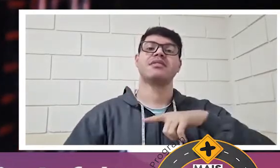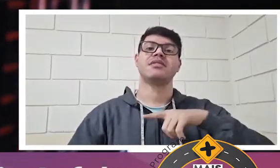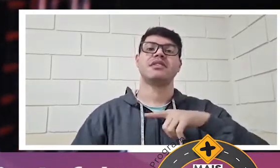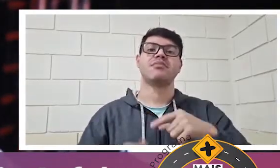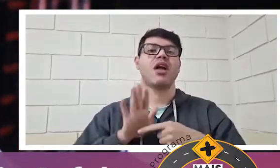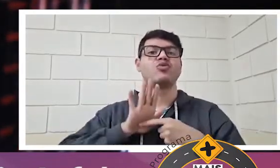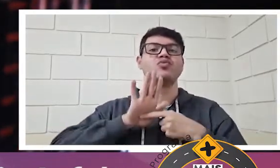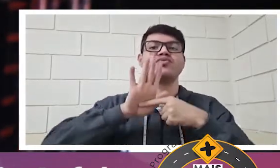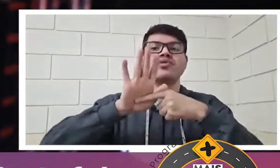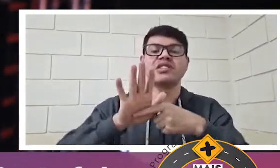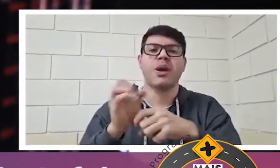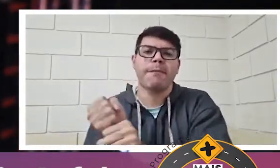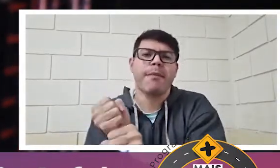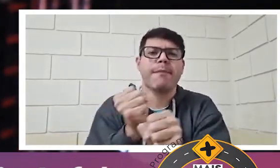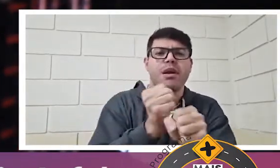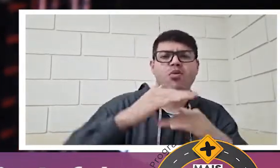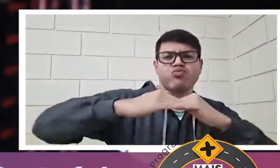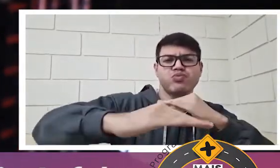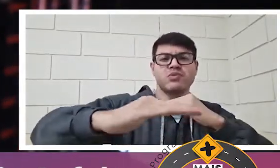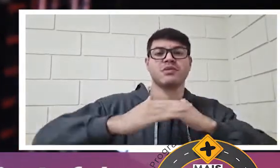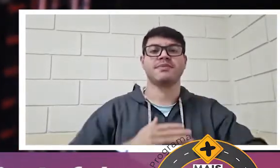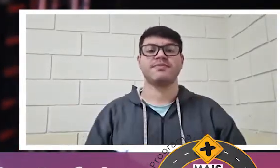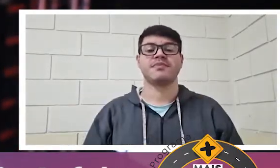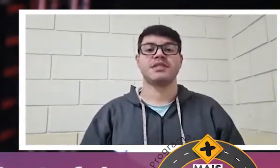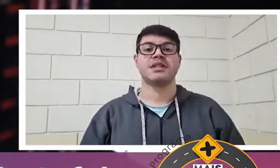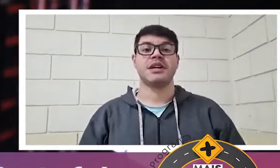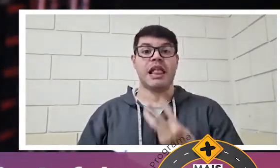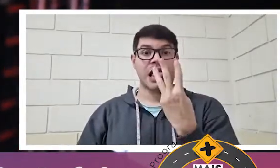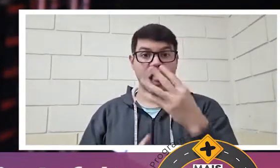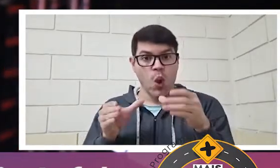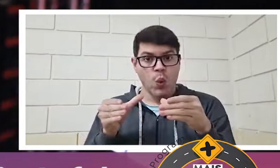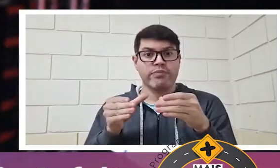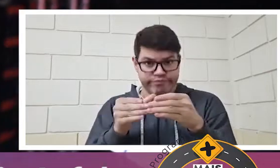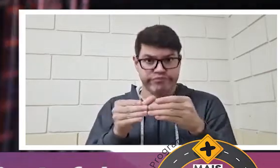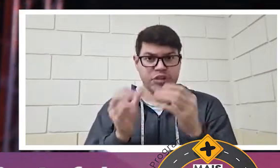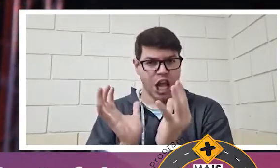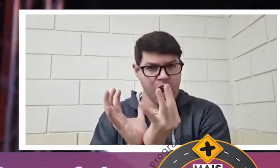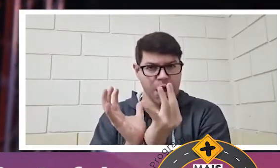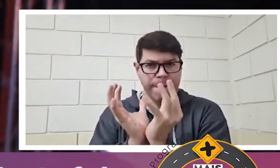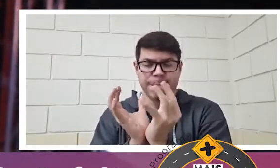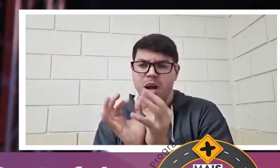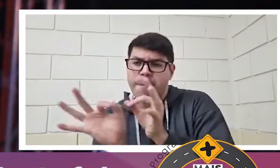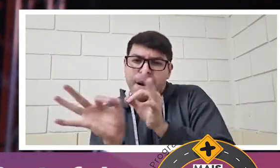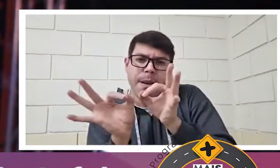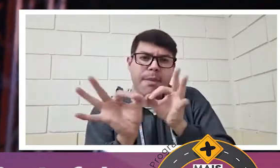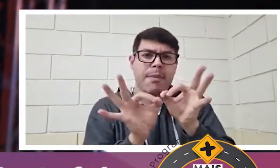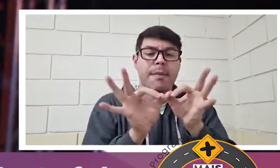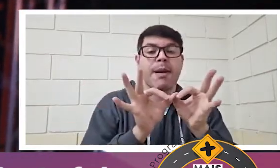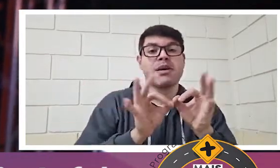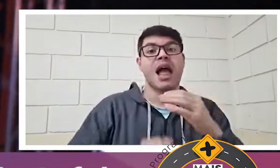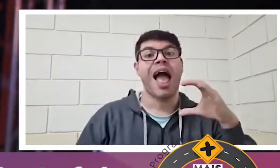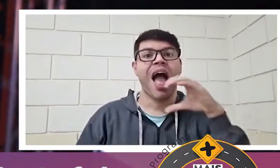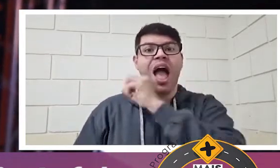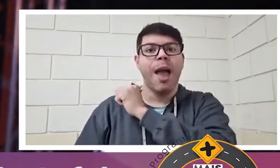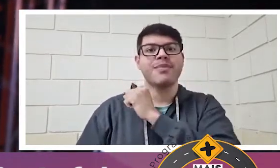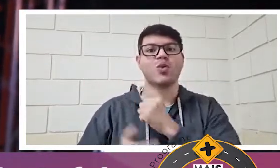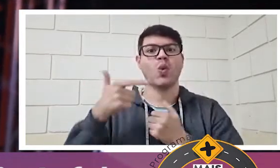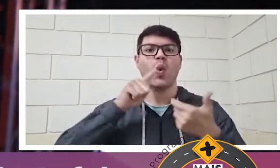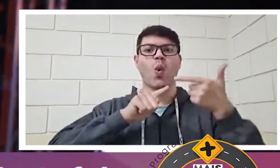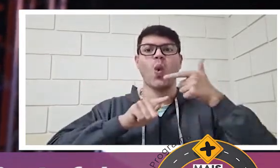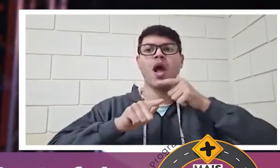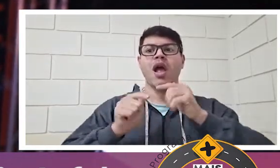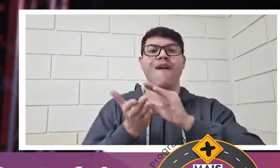Serão três equipes simultâneas que irão fazer o serviço para agilizar os investimentos os trabalhos começaram na região Leste